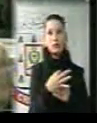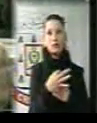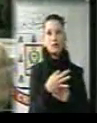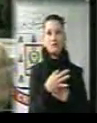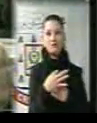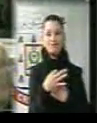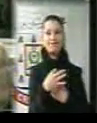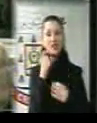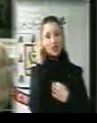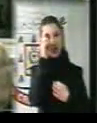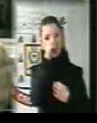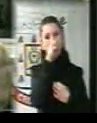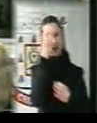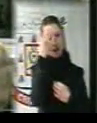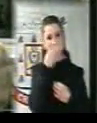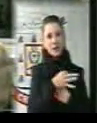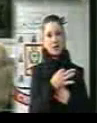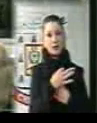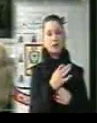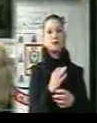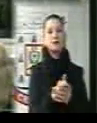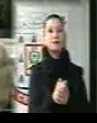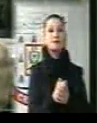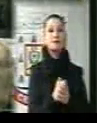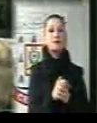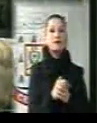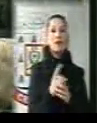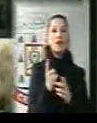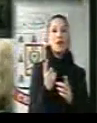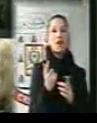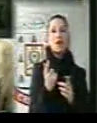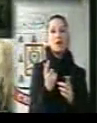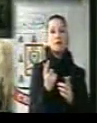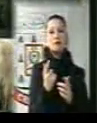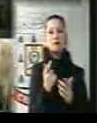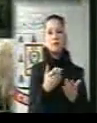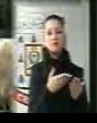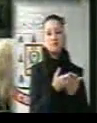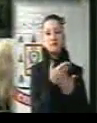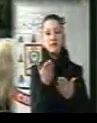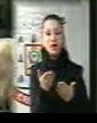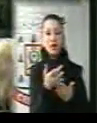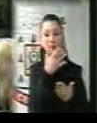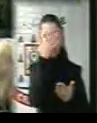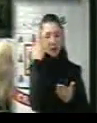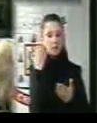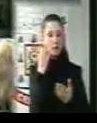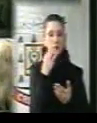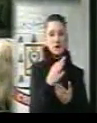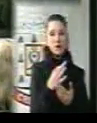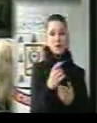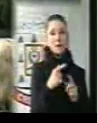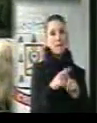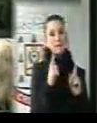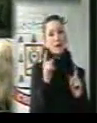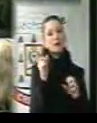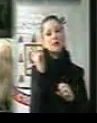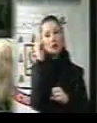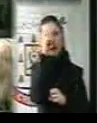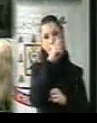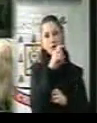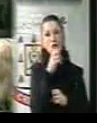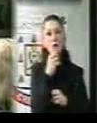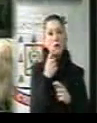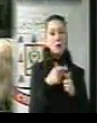É dar aquilo que realmente precisa ser dado, presidente. Hein, secretário João? Essa é a coisa mais difícil que tem. Porque ser